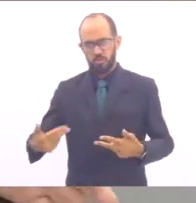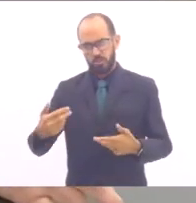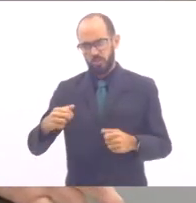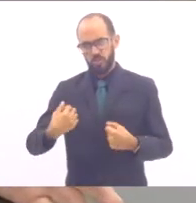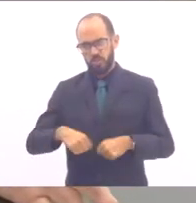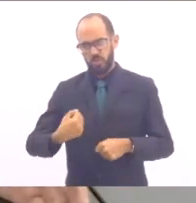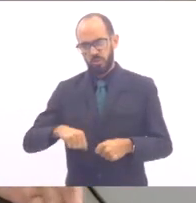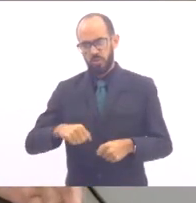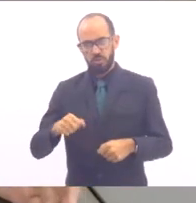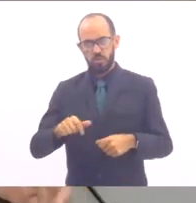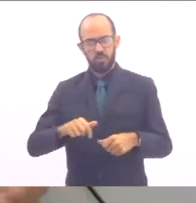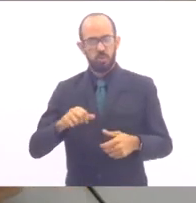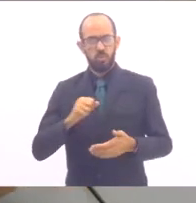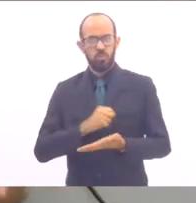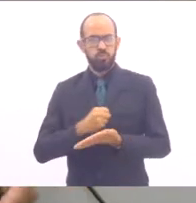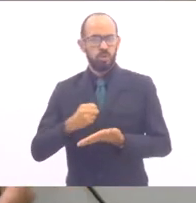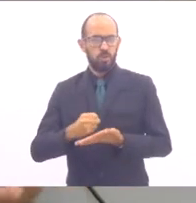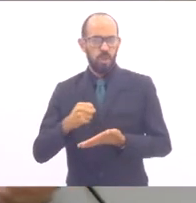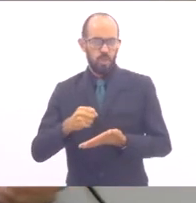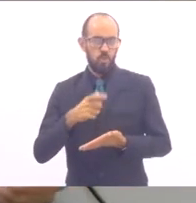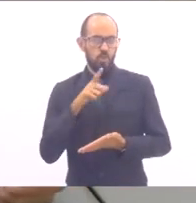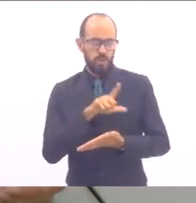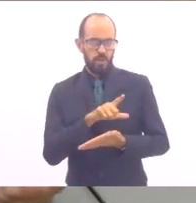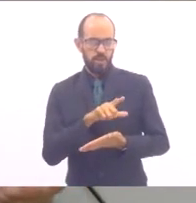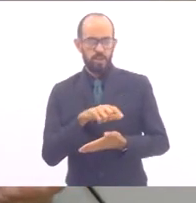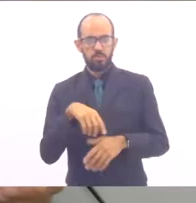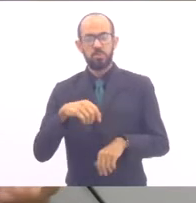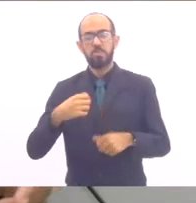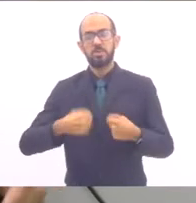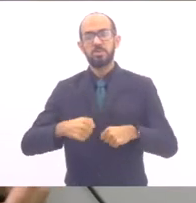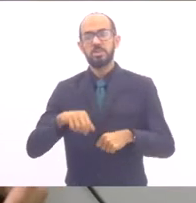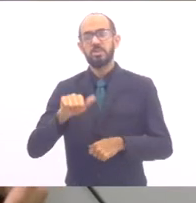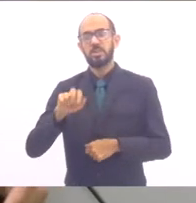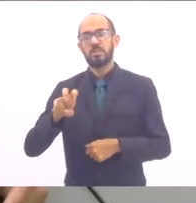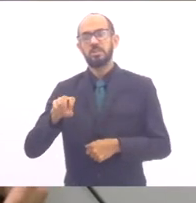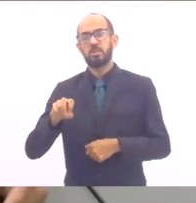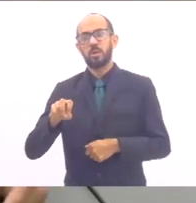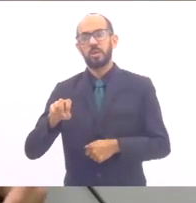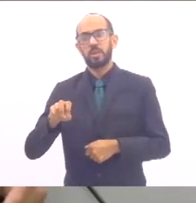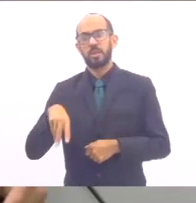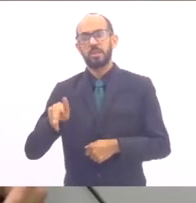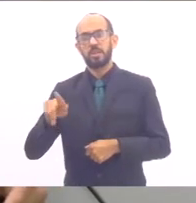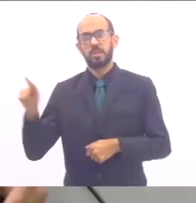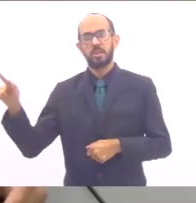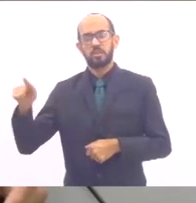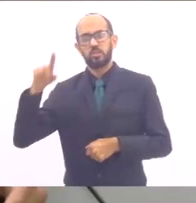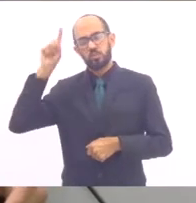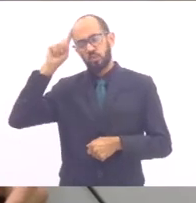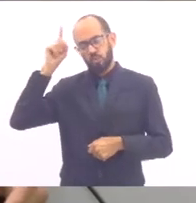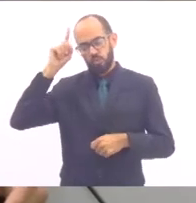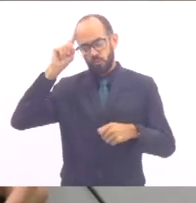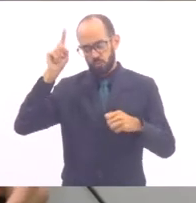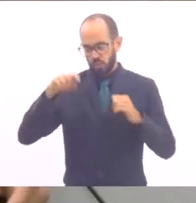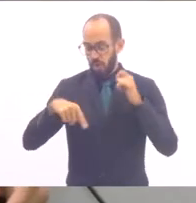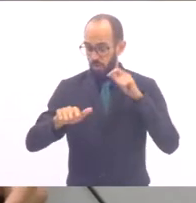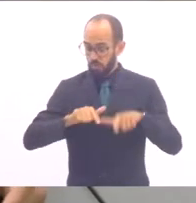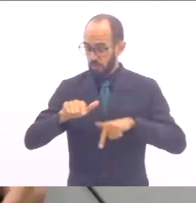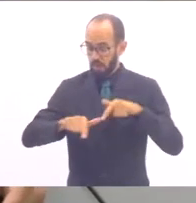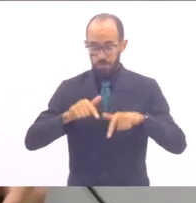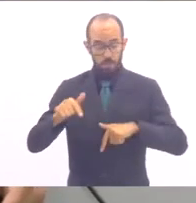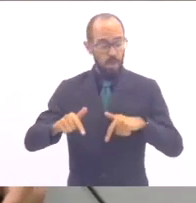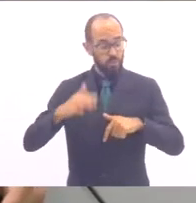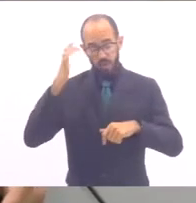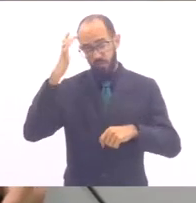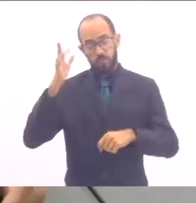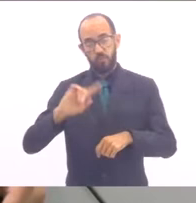que um trabalhador ganha normal, tem que catar 150 quilos por dia. Então, é um trabalho bem árduo. Né? Não é